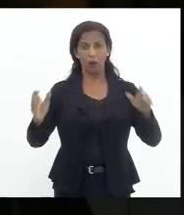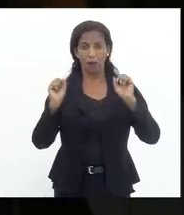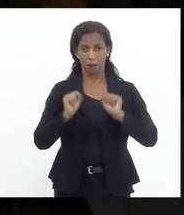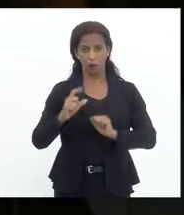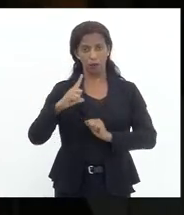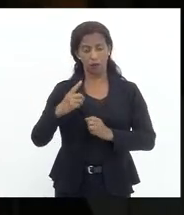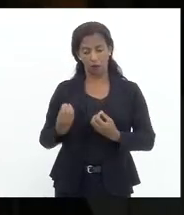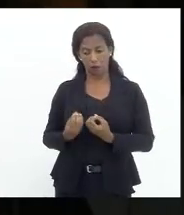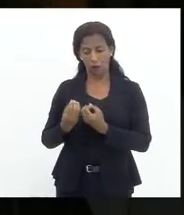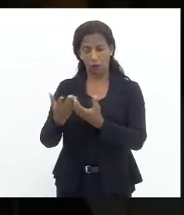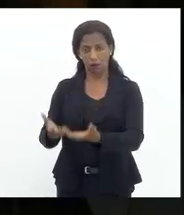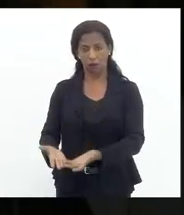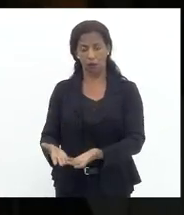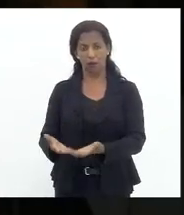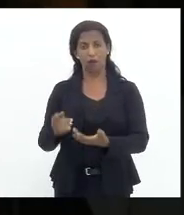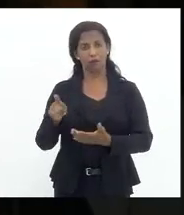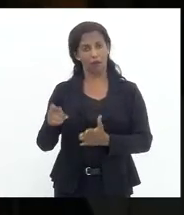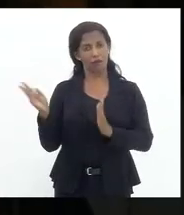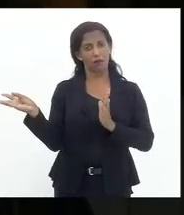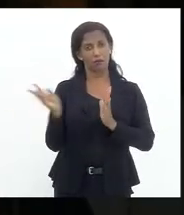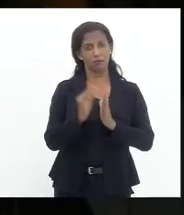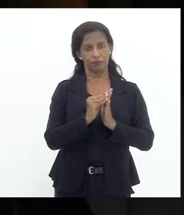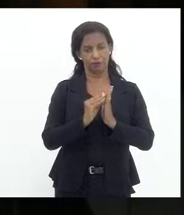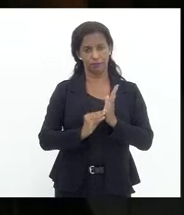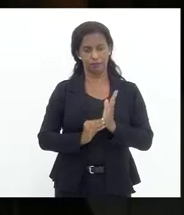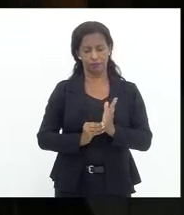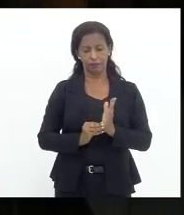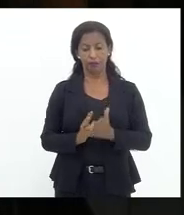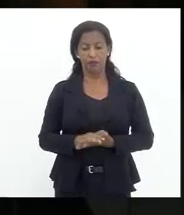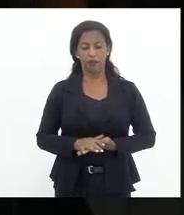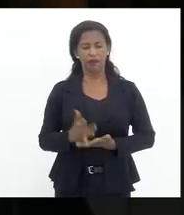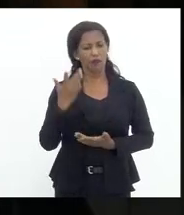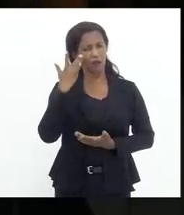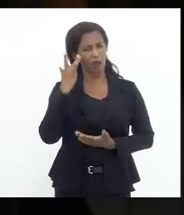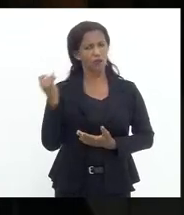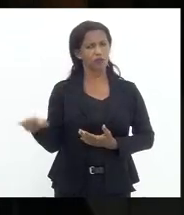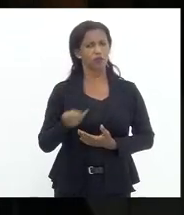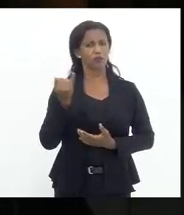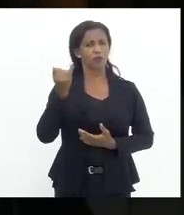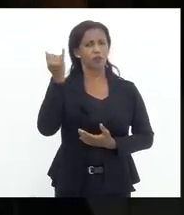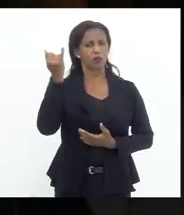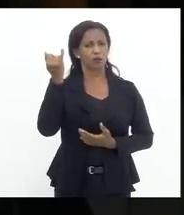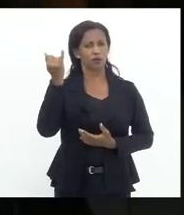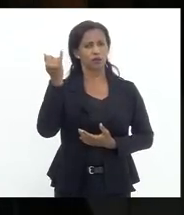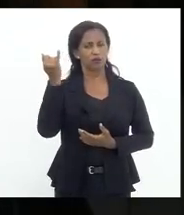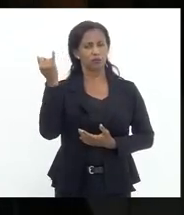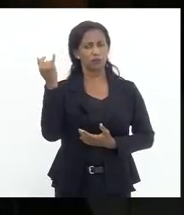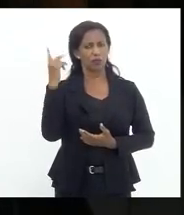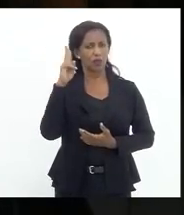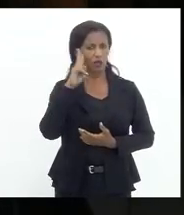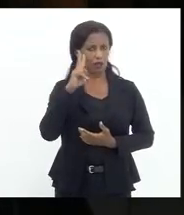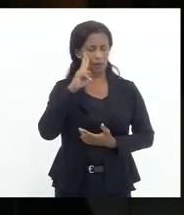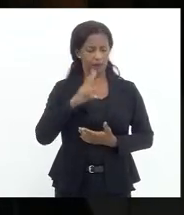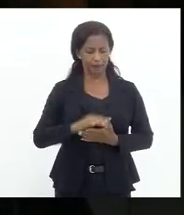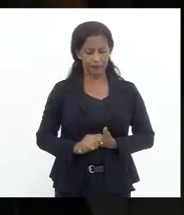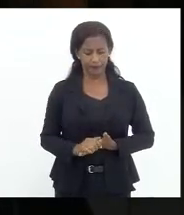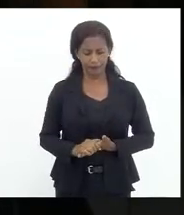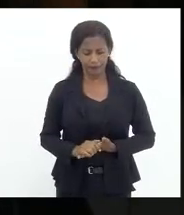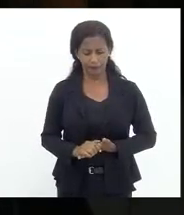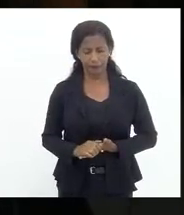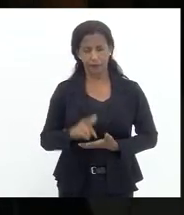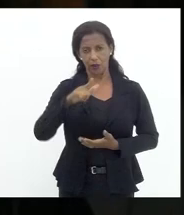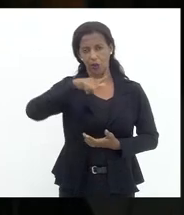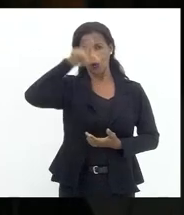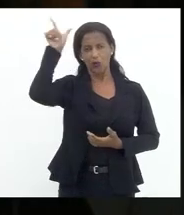desempenhar nesta agenda. Acho importante ressaltar, Luiz Paulo, que é meu